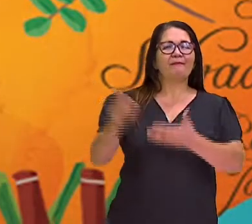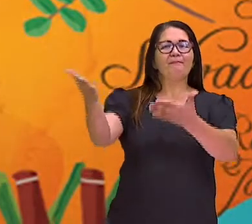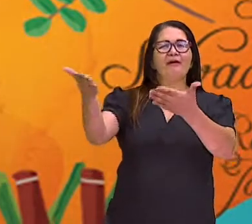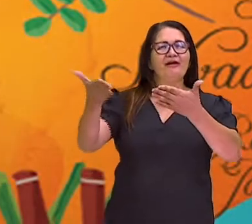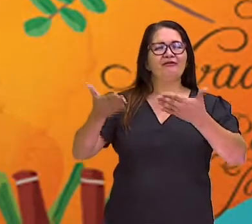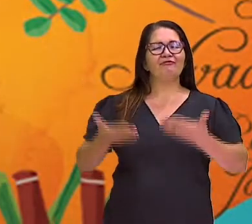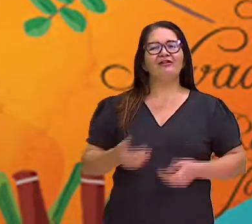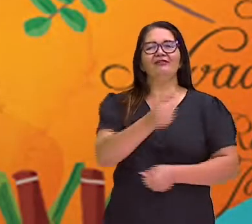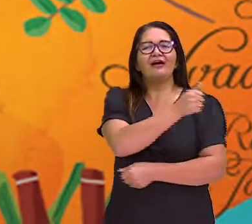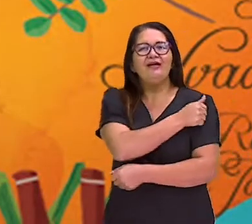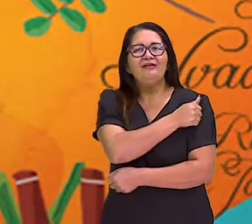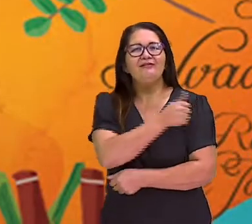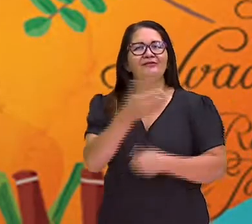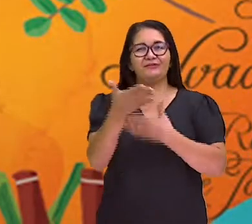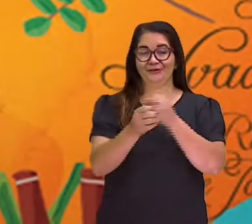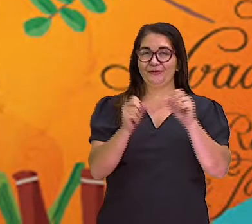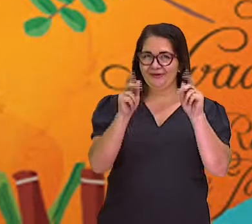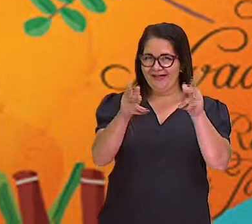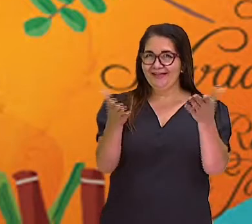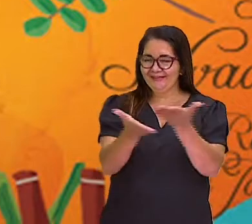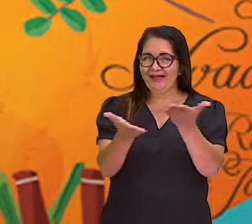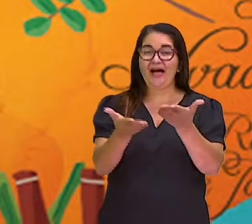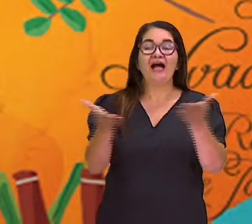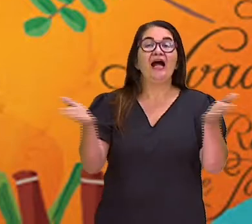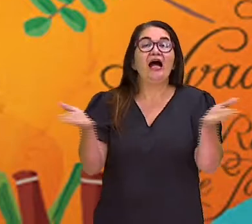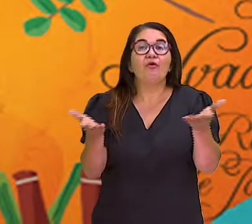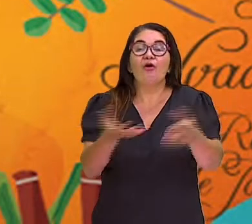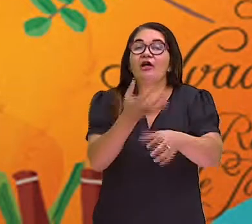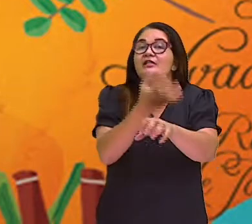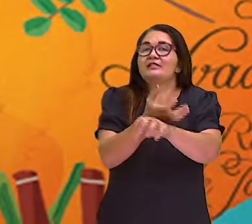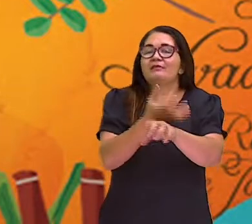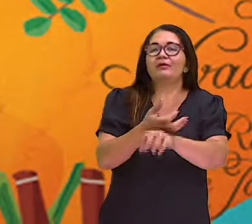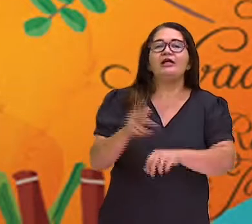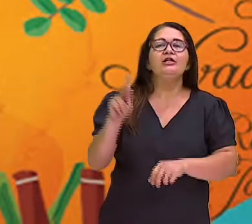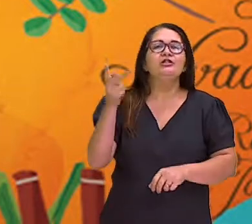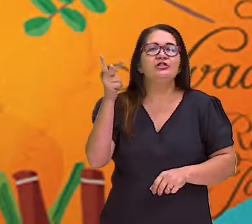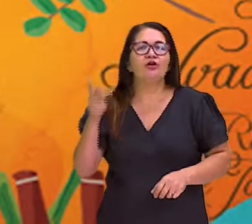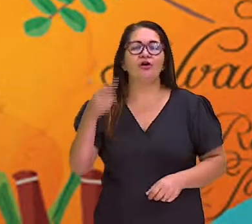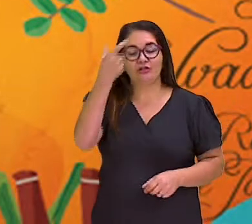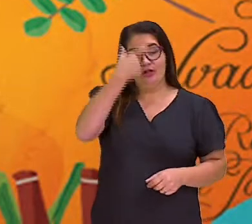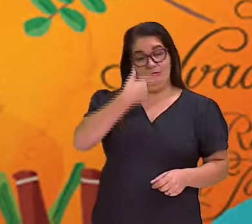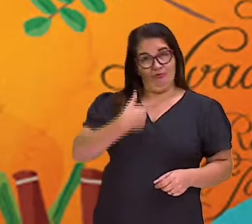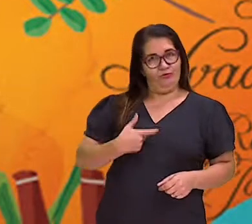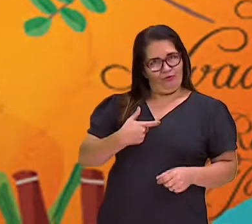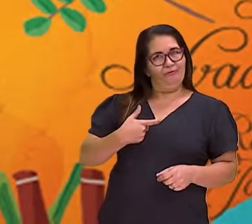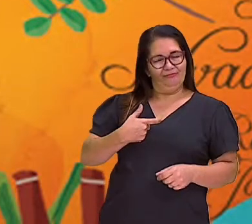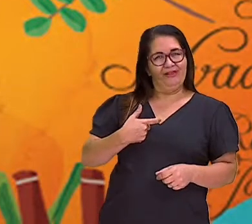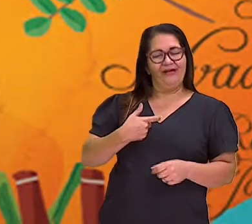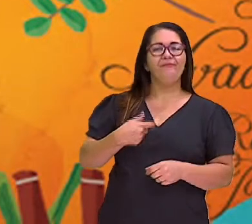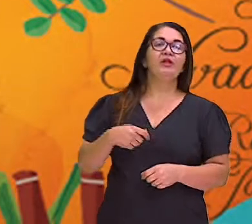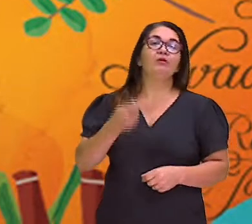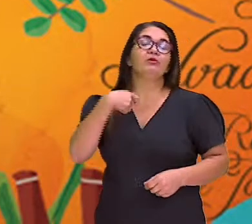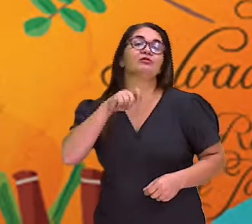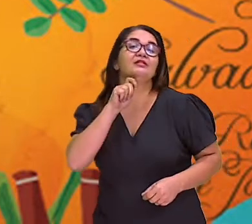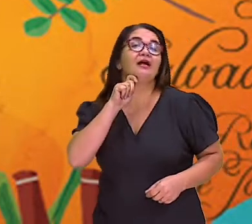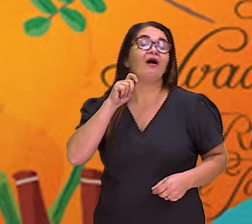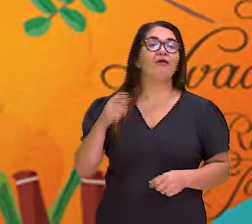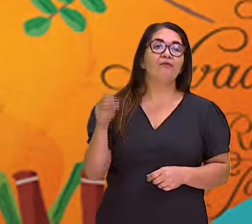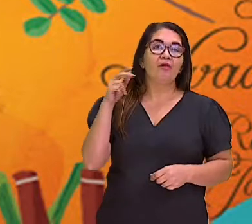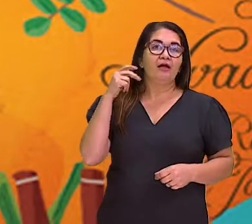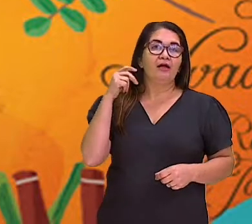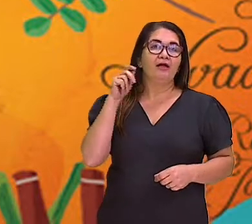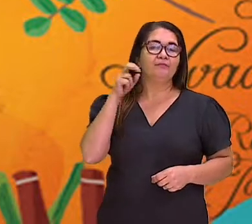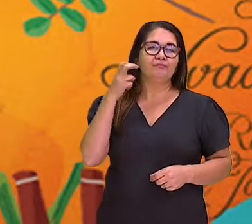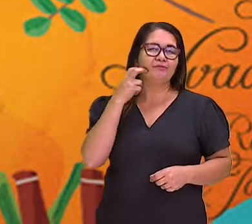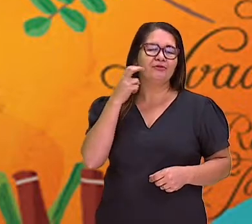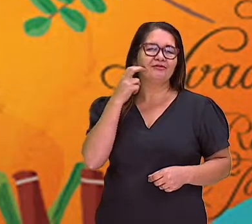Bem-vindos, estudantes, a mais uma aula de História. Sou Jorge Joelito, seu professor. Venham comigo, hoje nós vamos falar